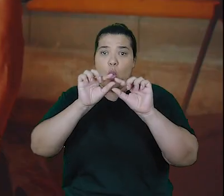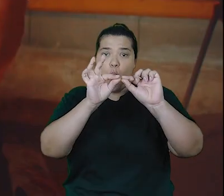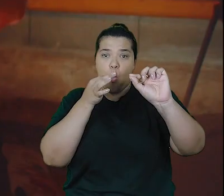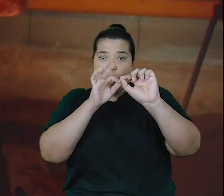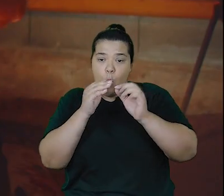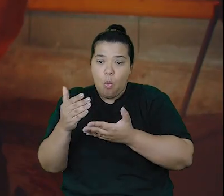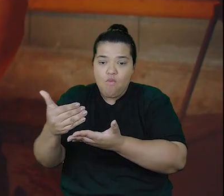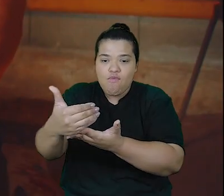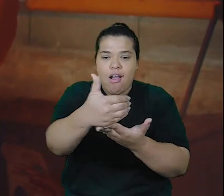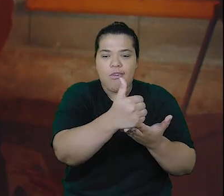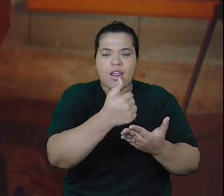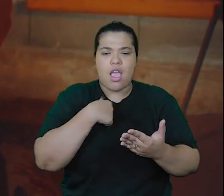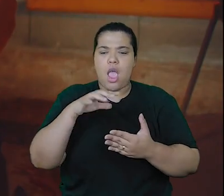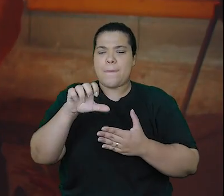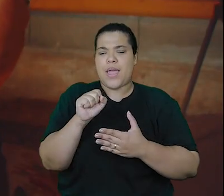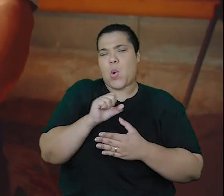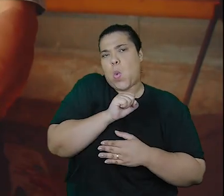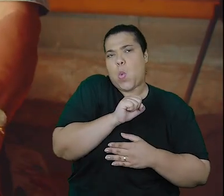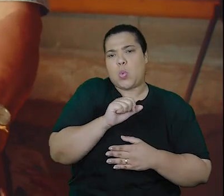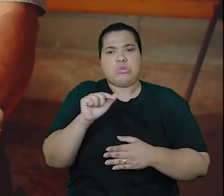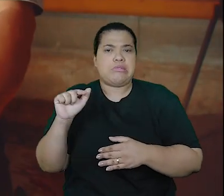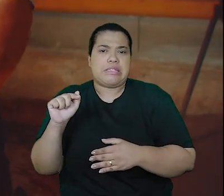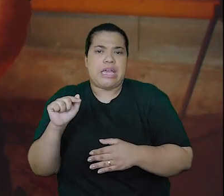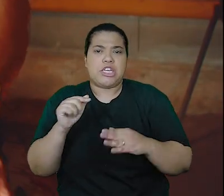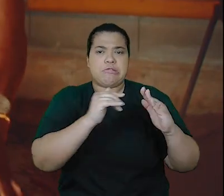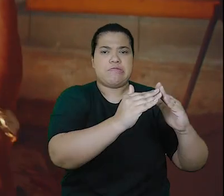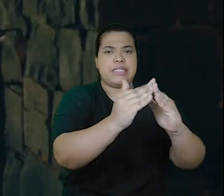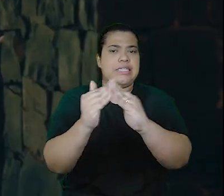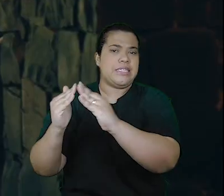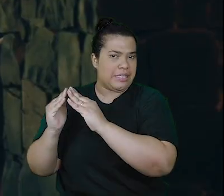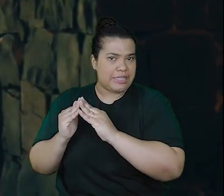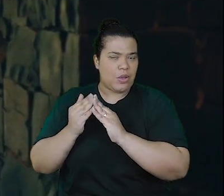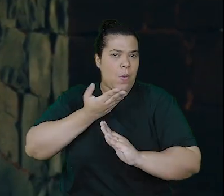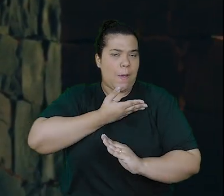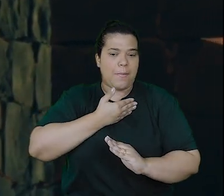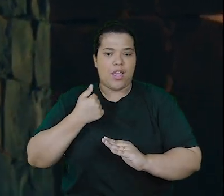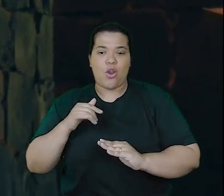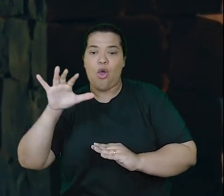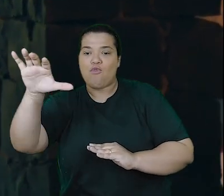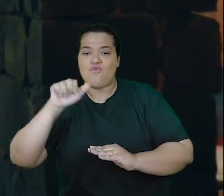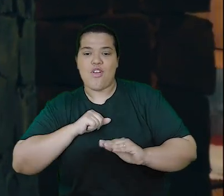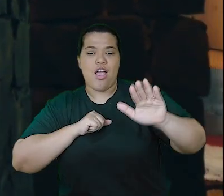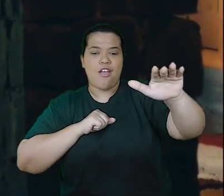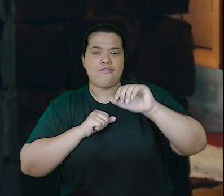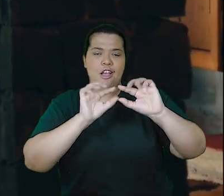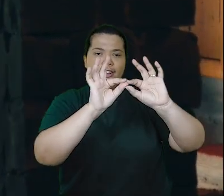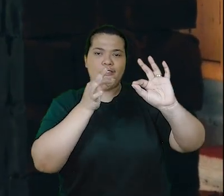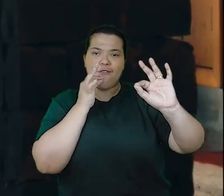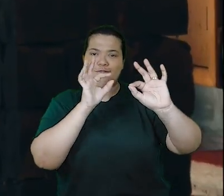uva, daí eu pego 7, 8 vizinhos ali, amigos. Daí nós vamos lá, tiramos a